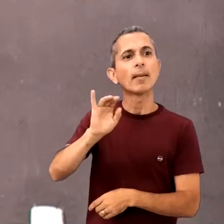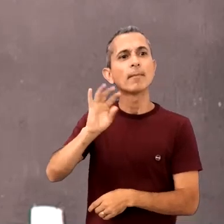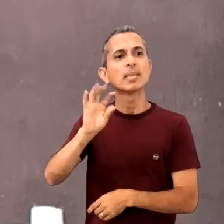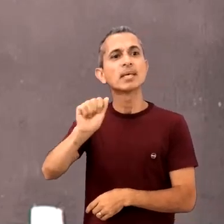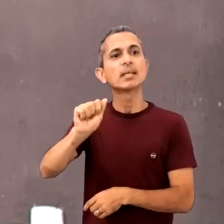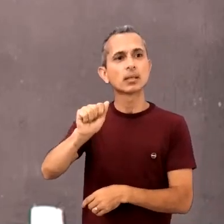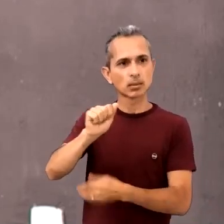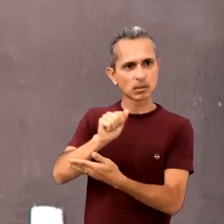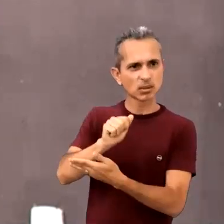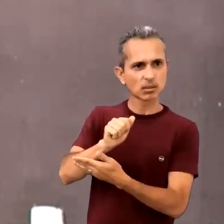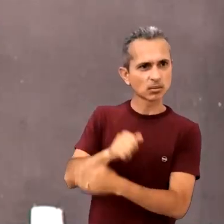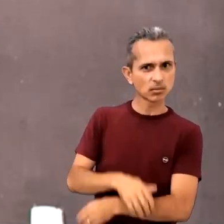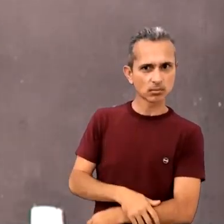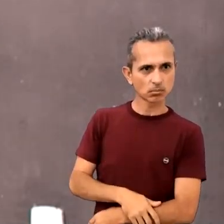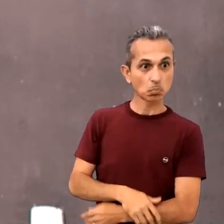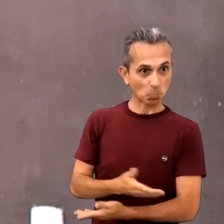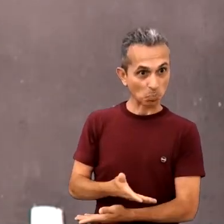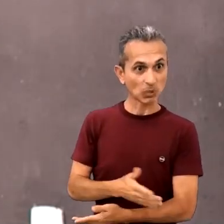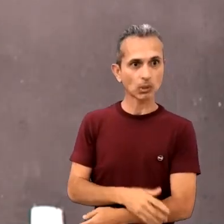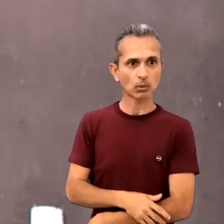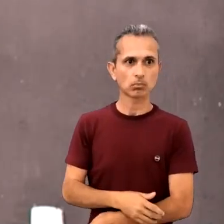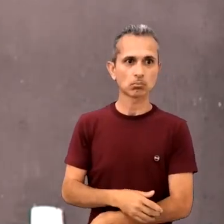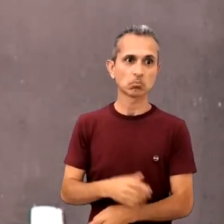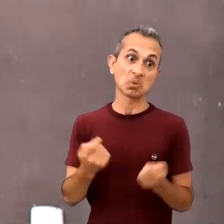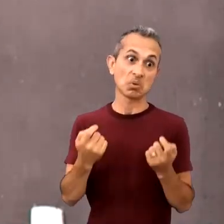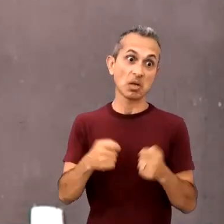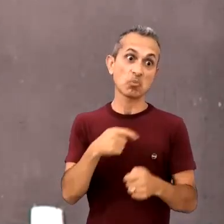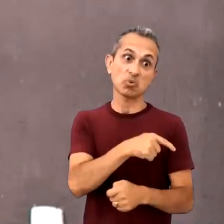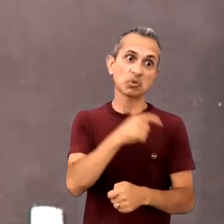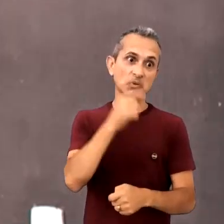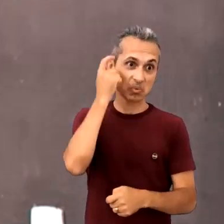Não sei se vocês sabem, mas